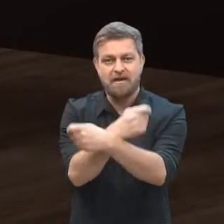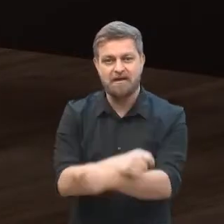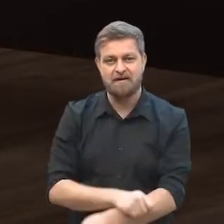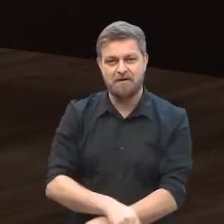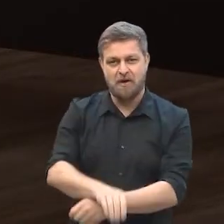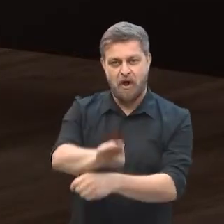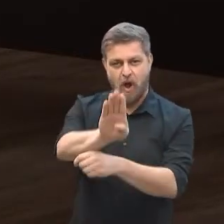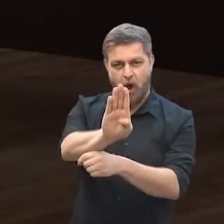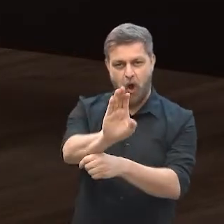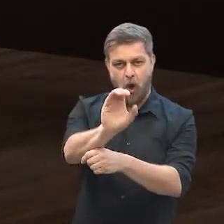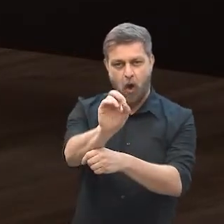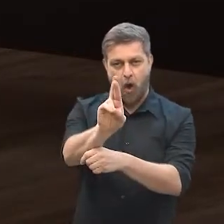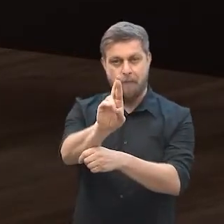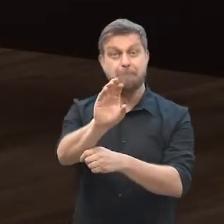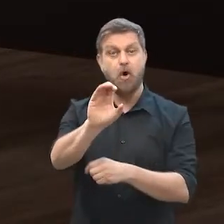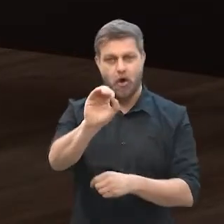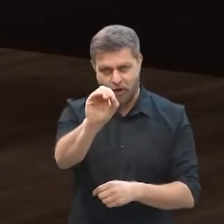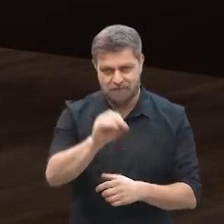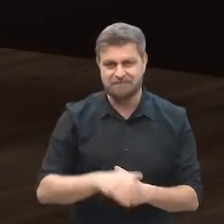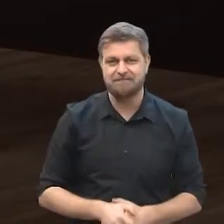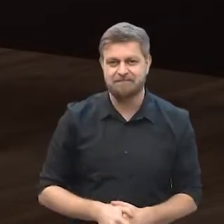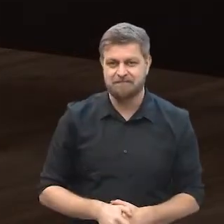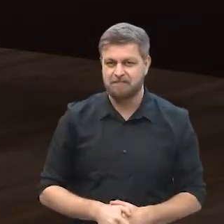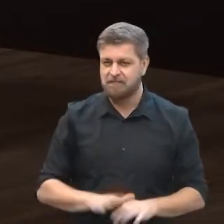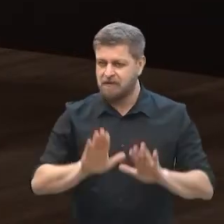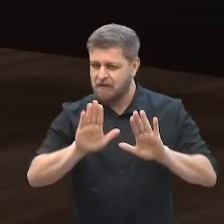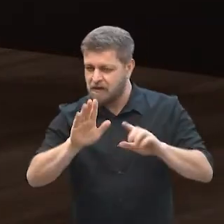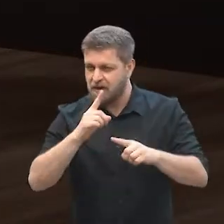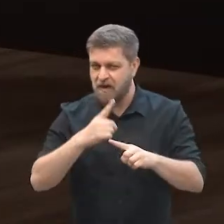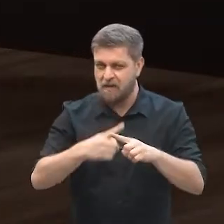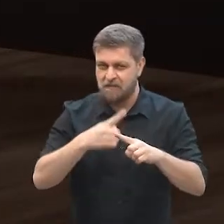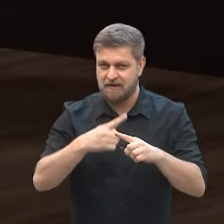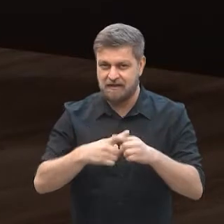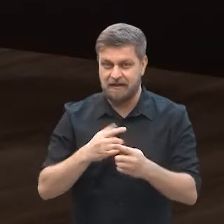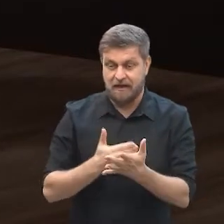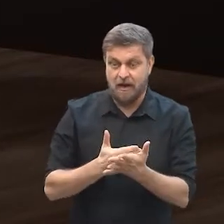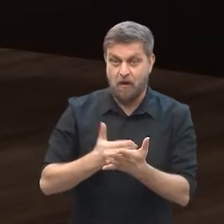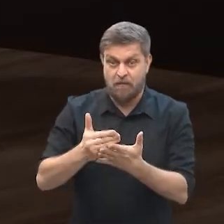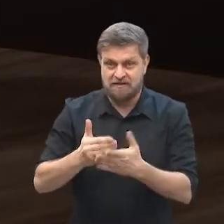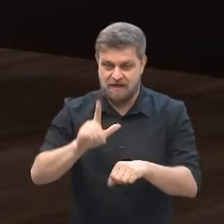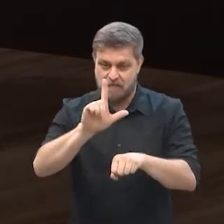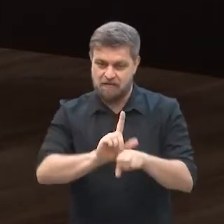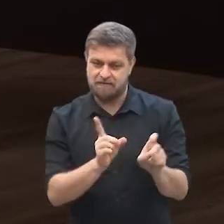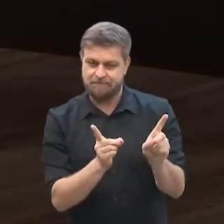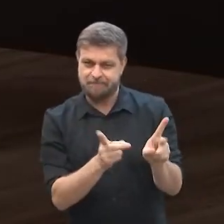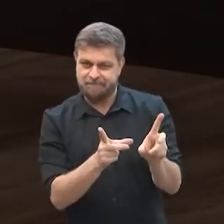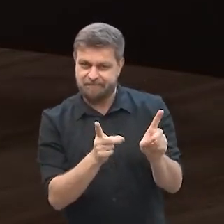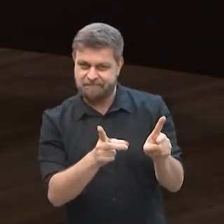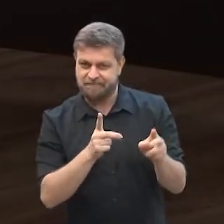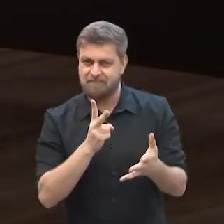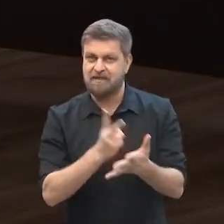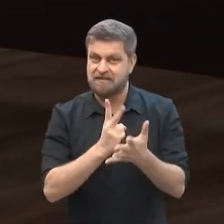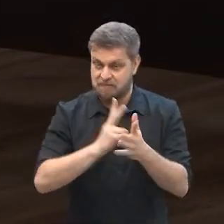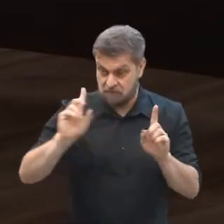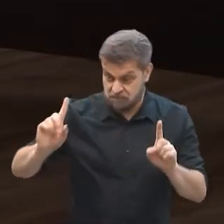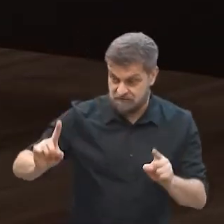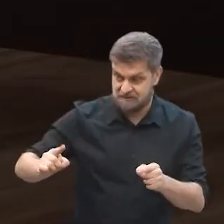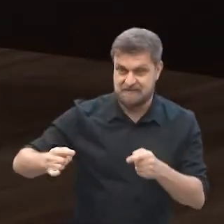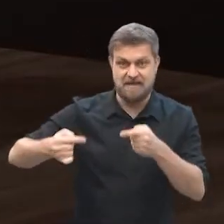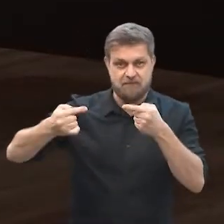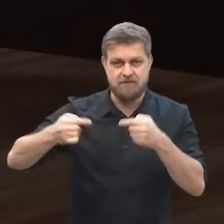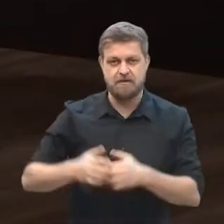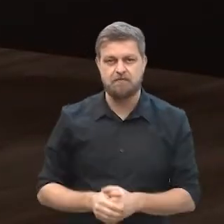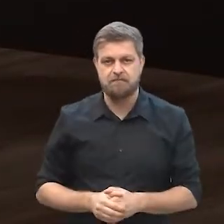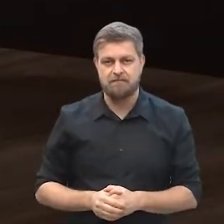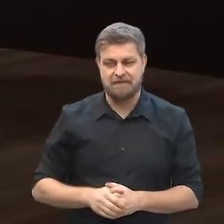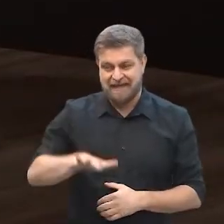Eli Borossovicius, que afinal de contas, gente, começar um negócio é sempre desafiador e